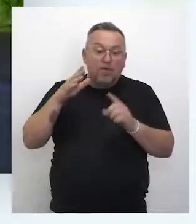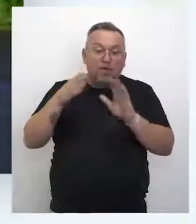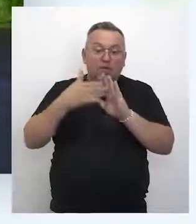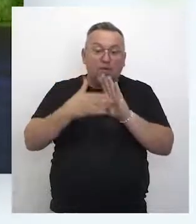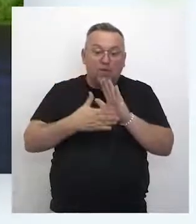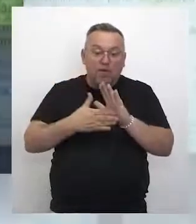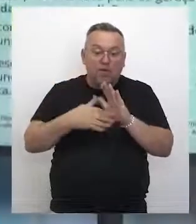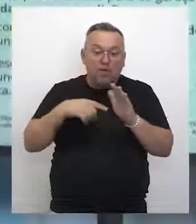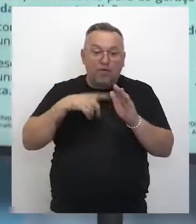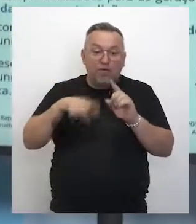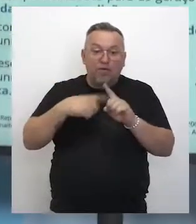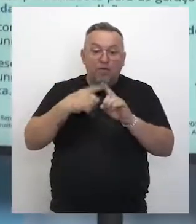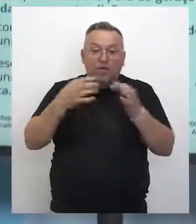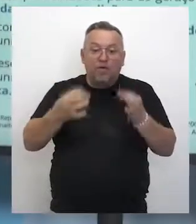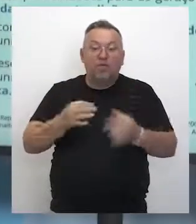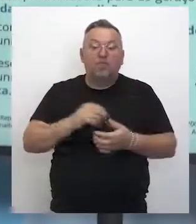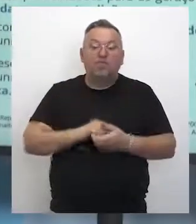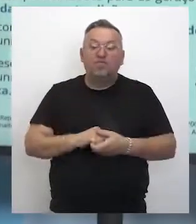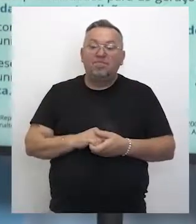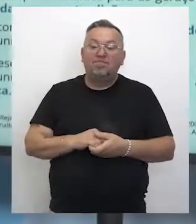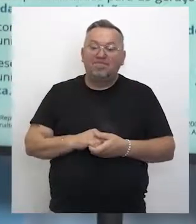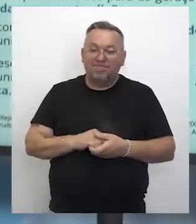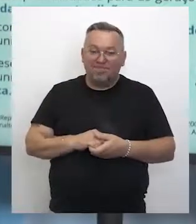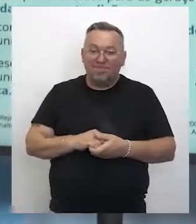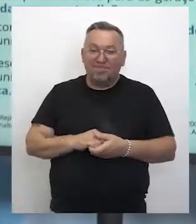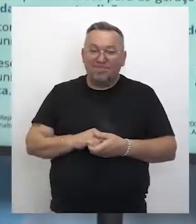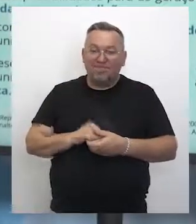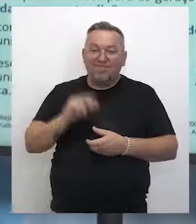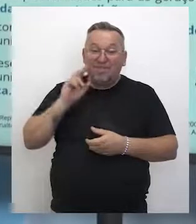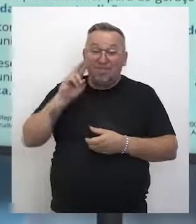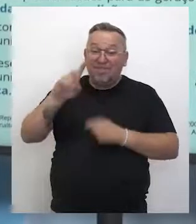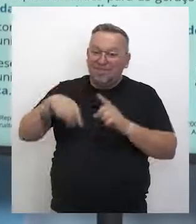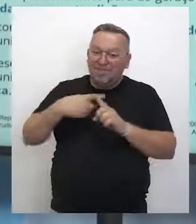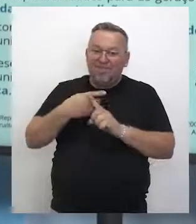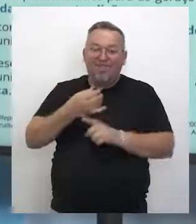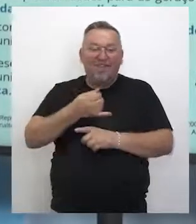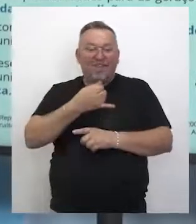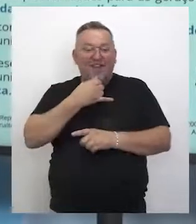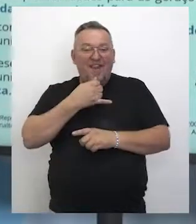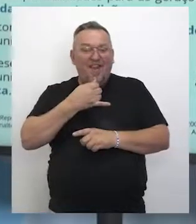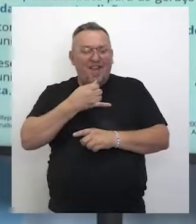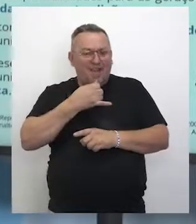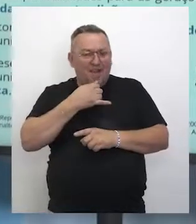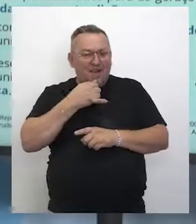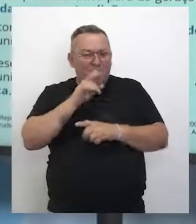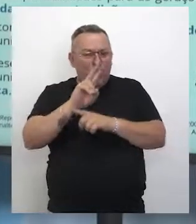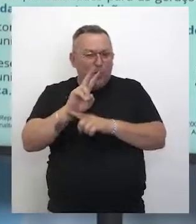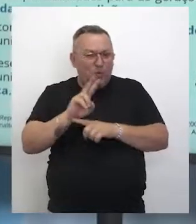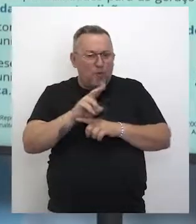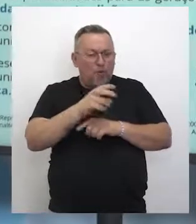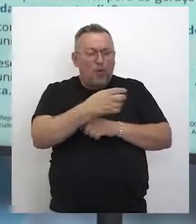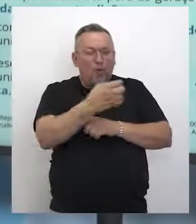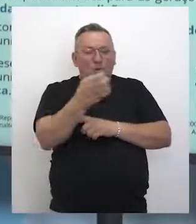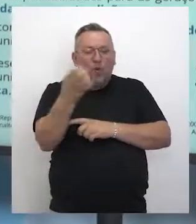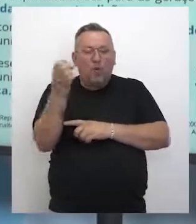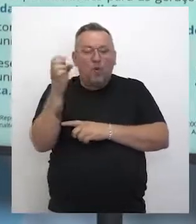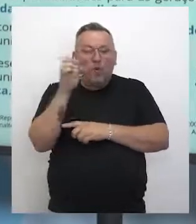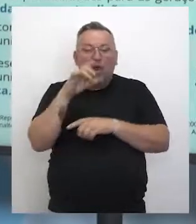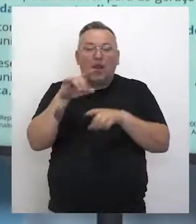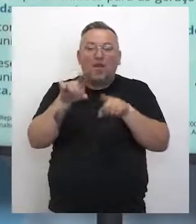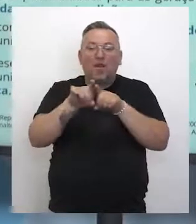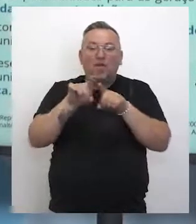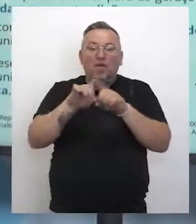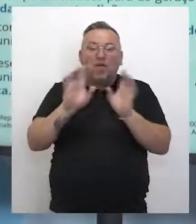manejo chega mais distante. Então viram aí, né? Mais, né, um exemplo aí de preservação do meio ambiente para preservação